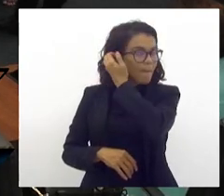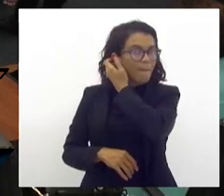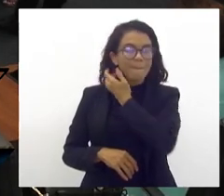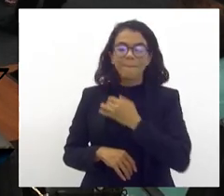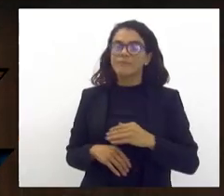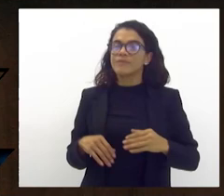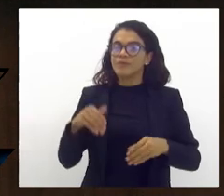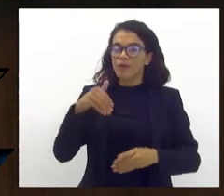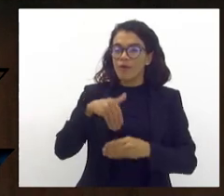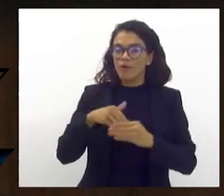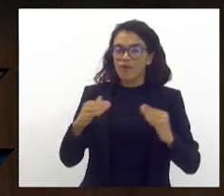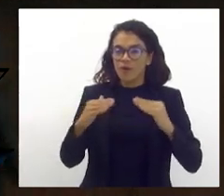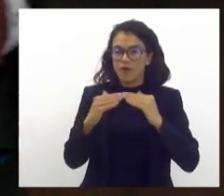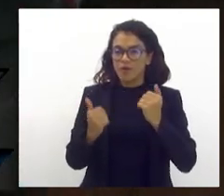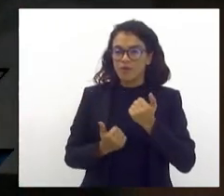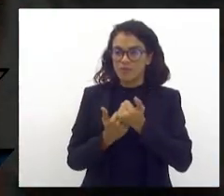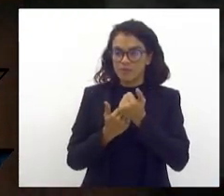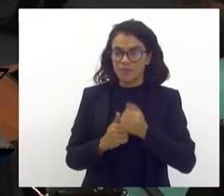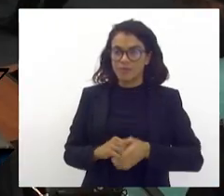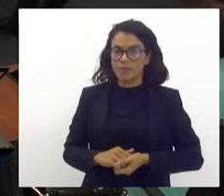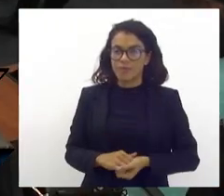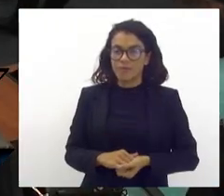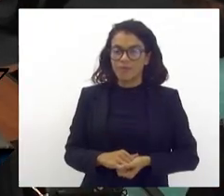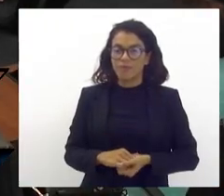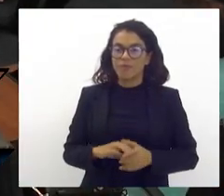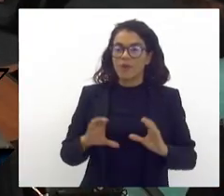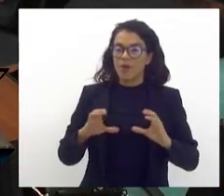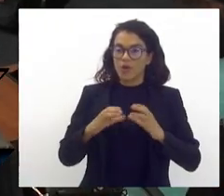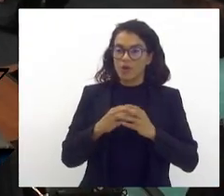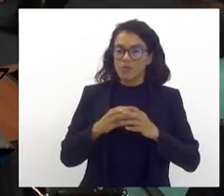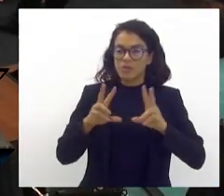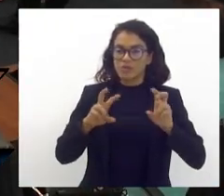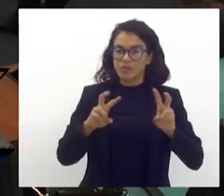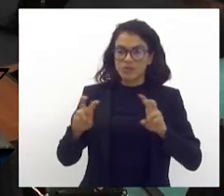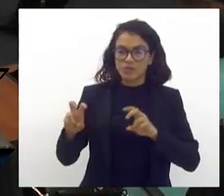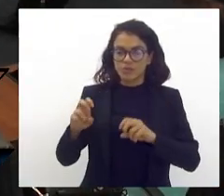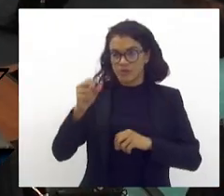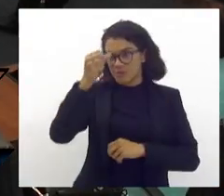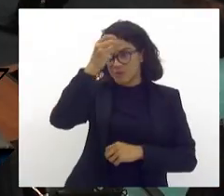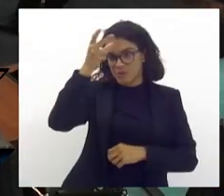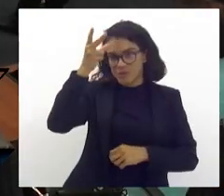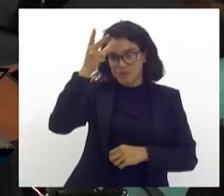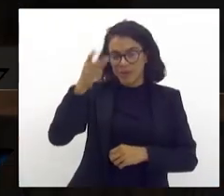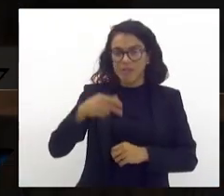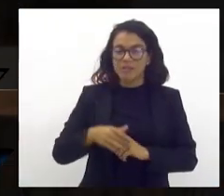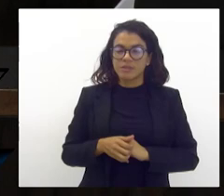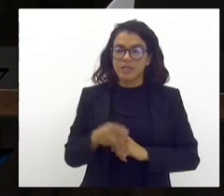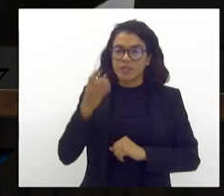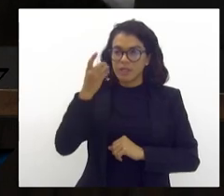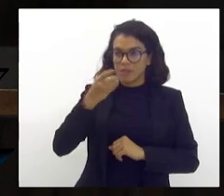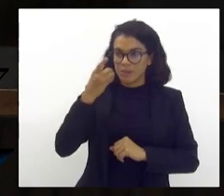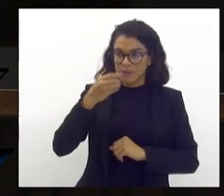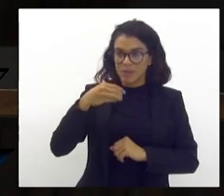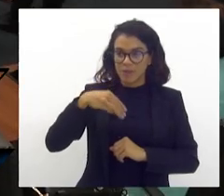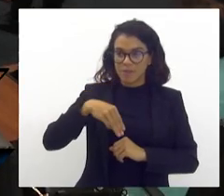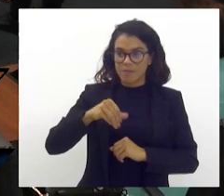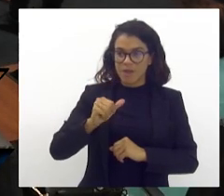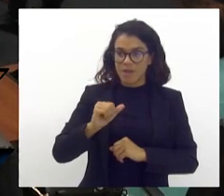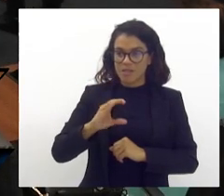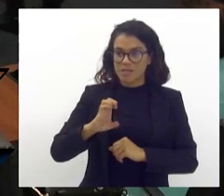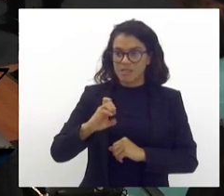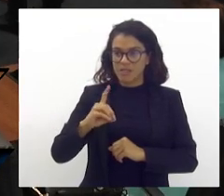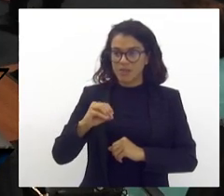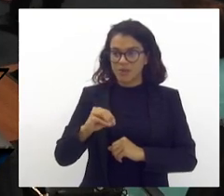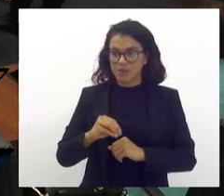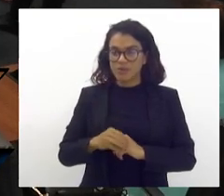Voto favorável, presidente. Muito obrigado. Pela Comissão de Assuntos Municipais, deputado Carlos Macedo.